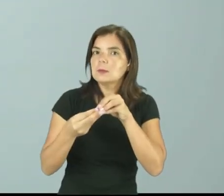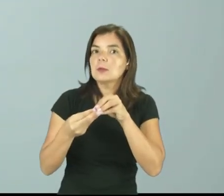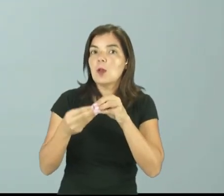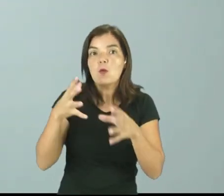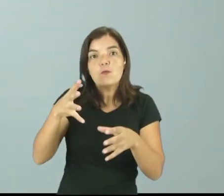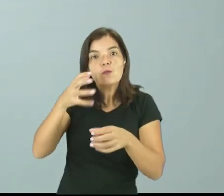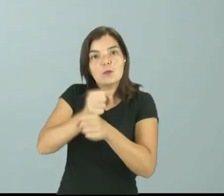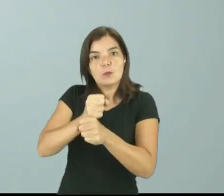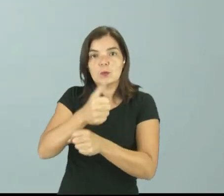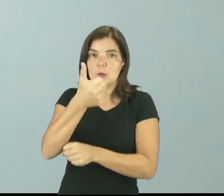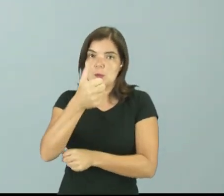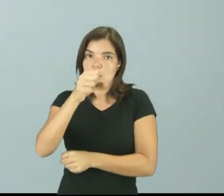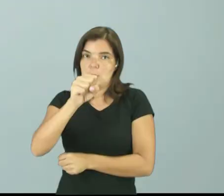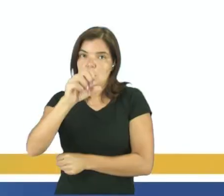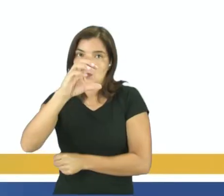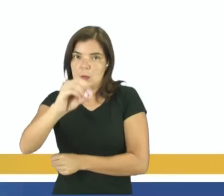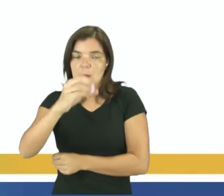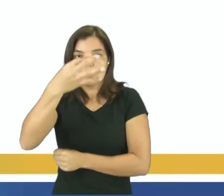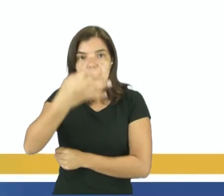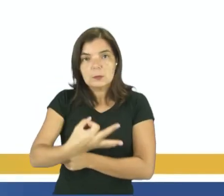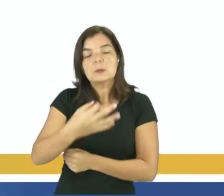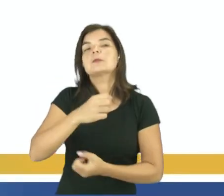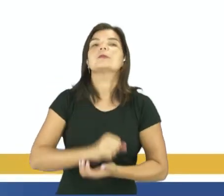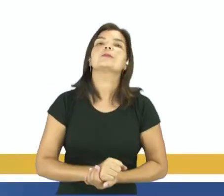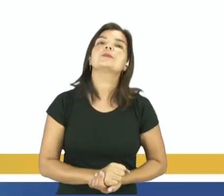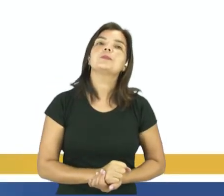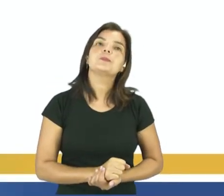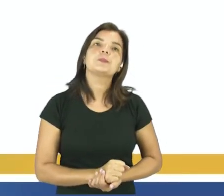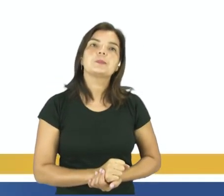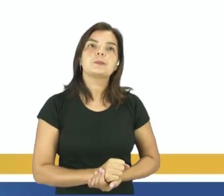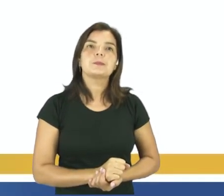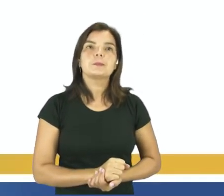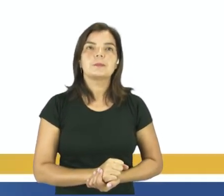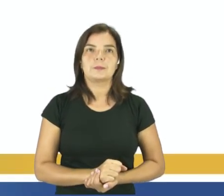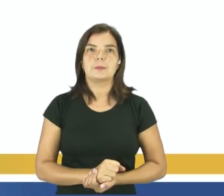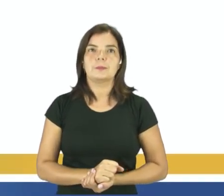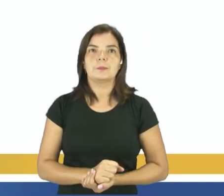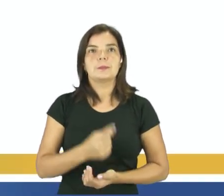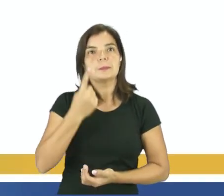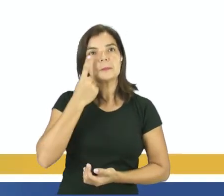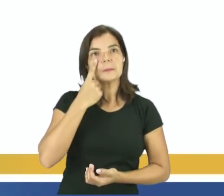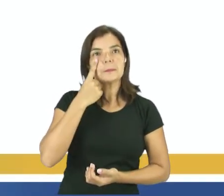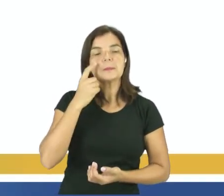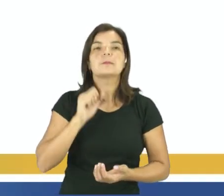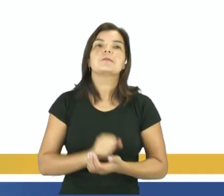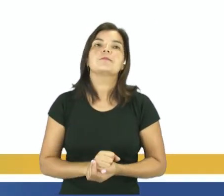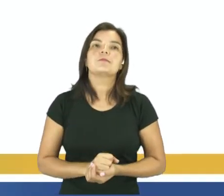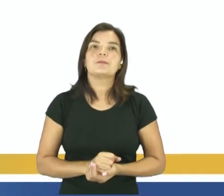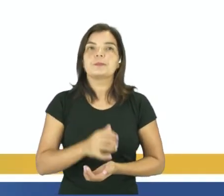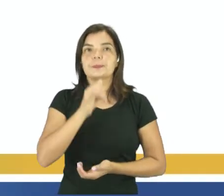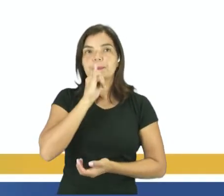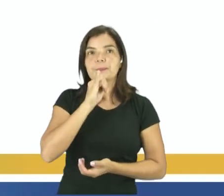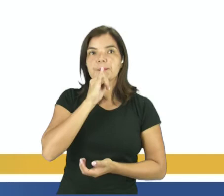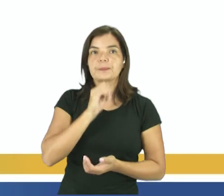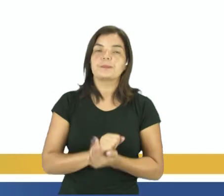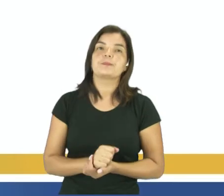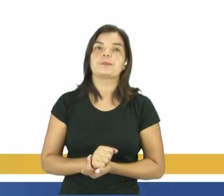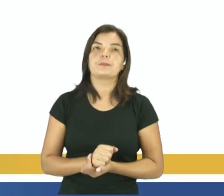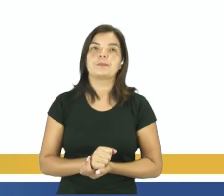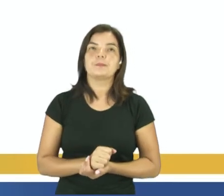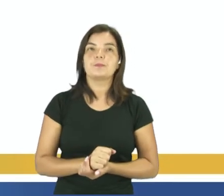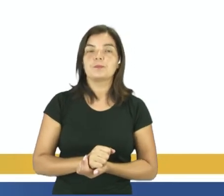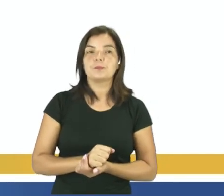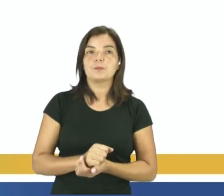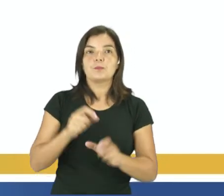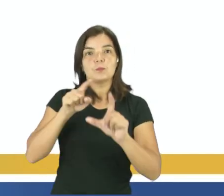vão somar 180 graus. Certinho? Então, voltando para cá. Então, aqui você pode perceber, ó, por exemplo,